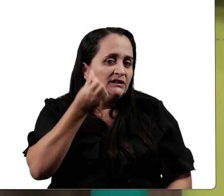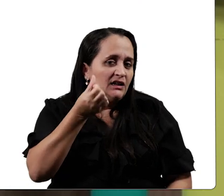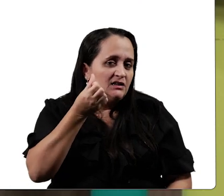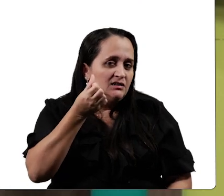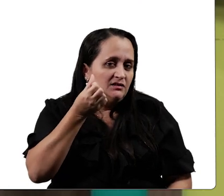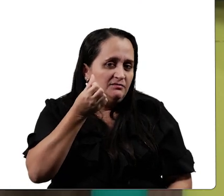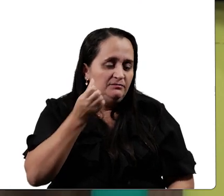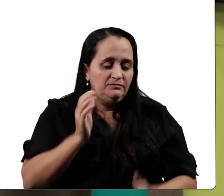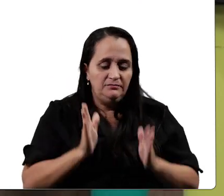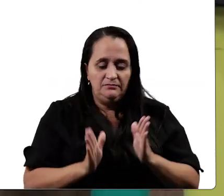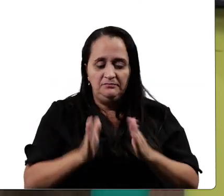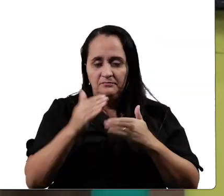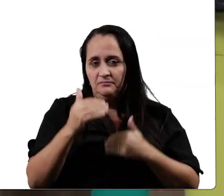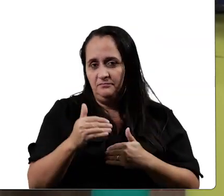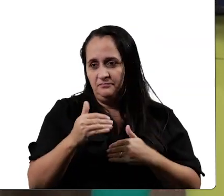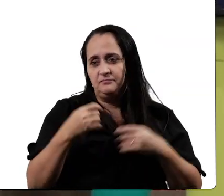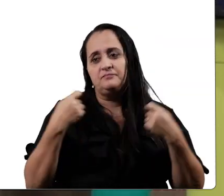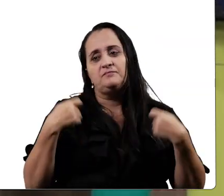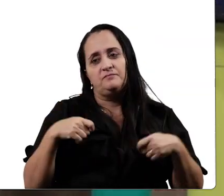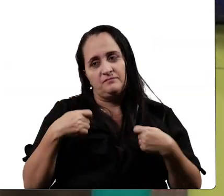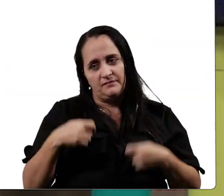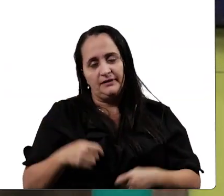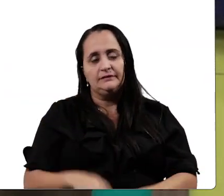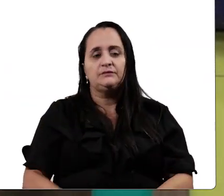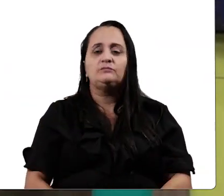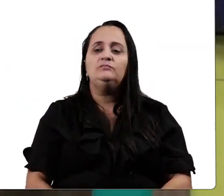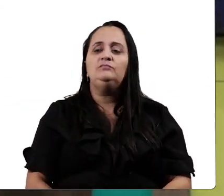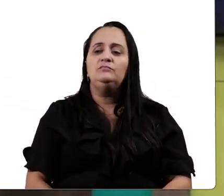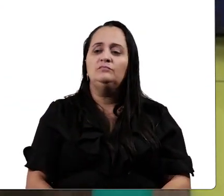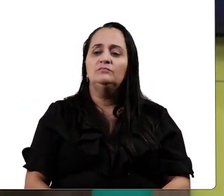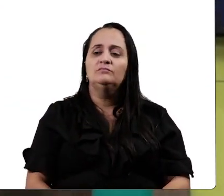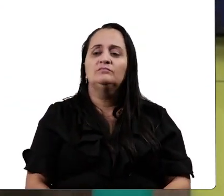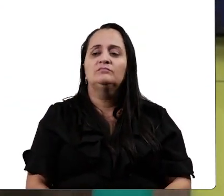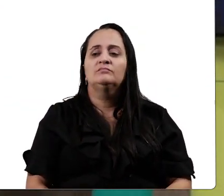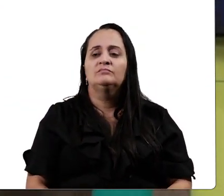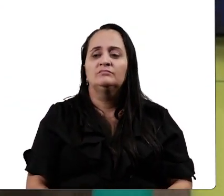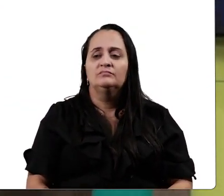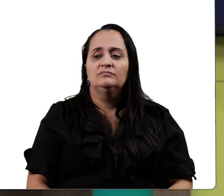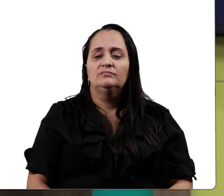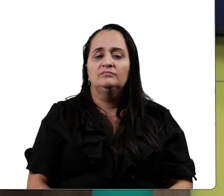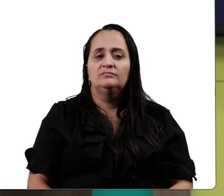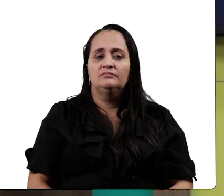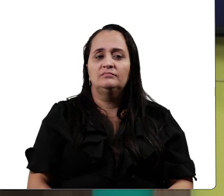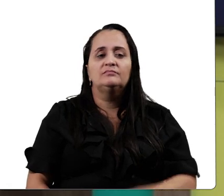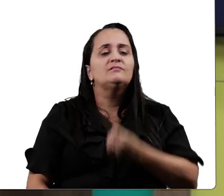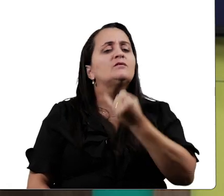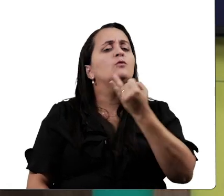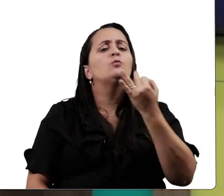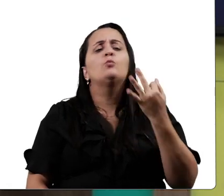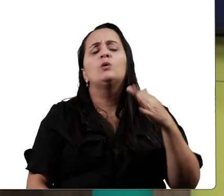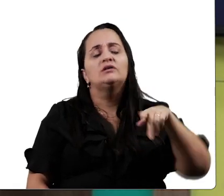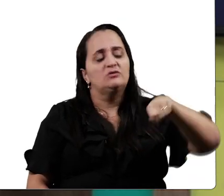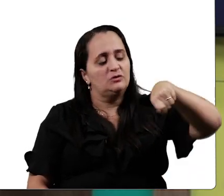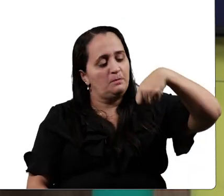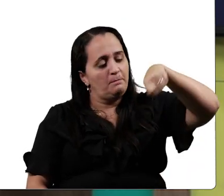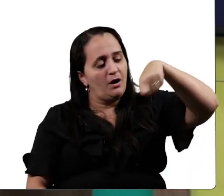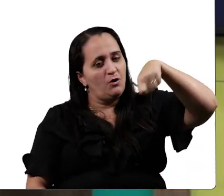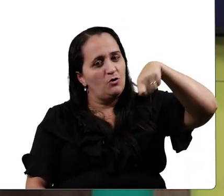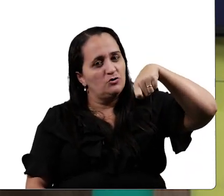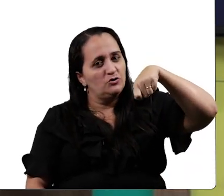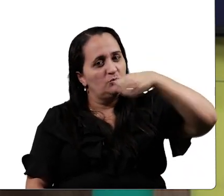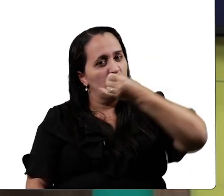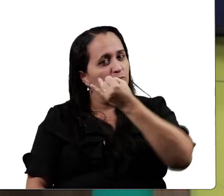pacotes Então nós vamos ter que lembrar por exemplo aqui é um pacotinho dois pacotinhos